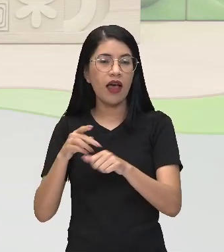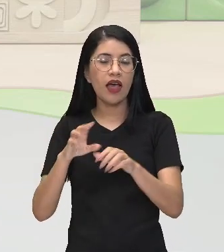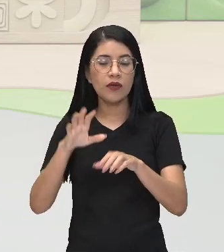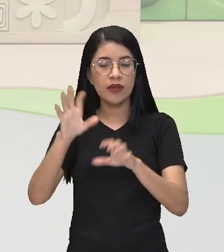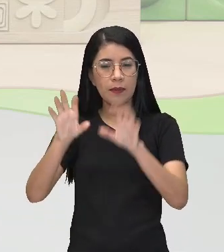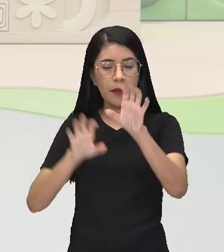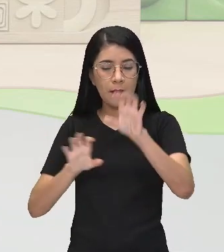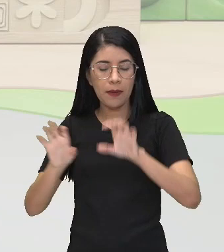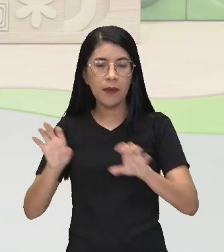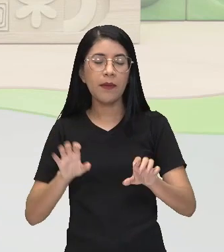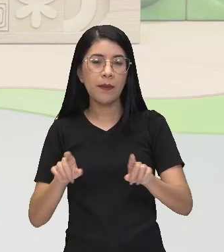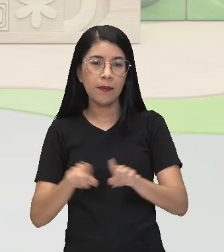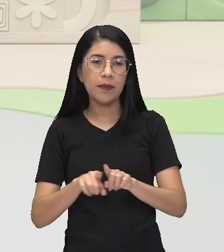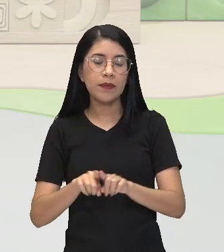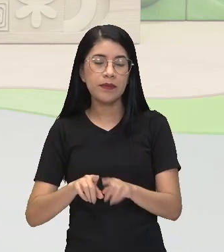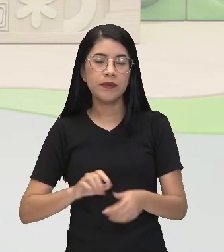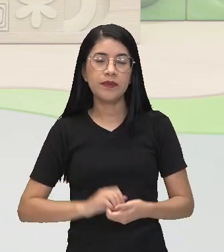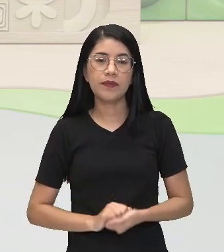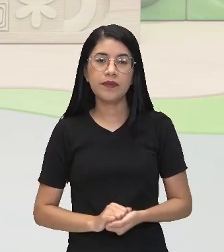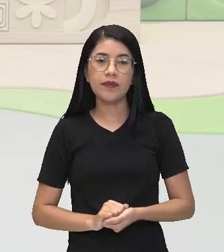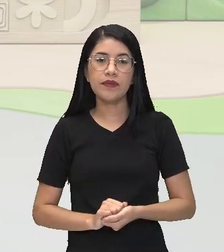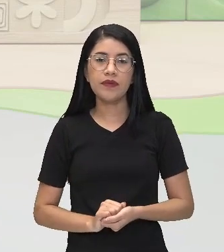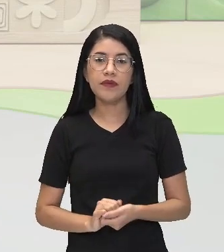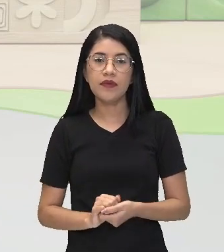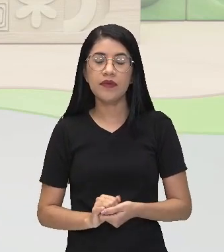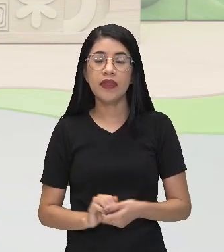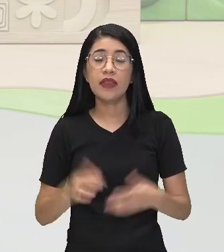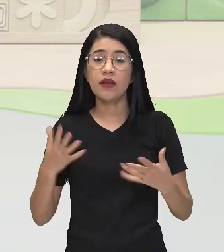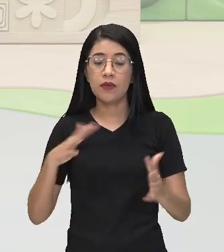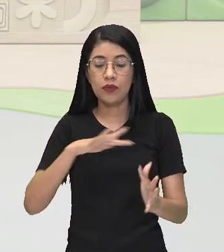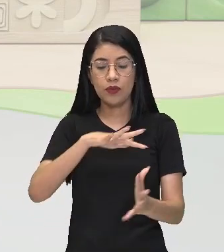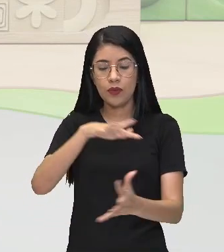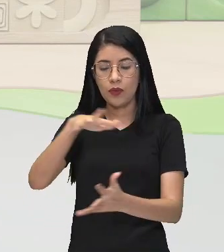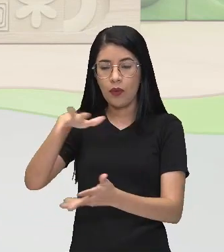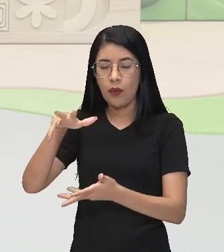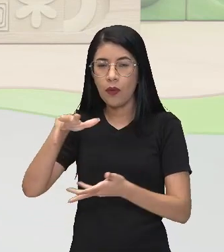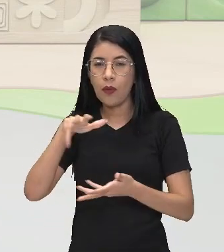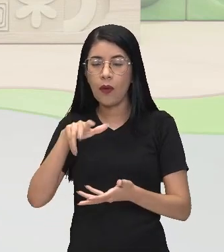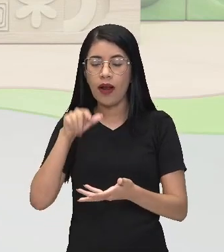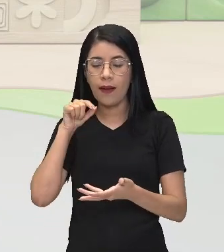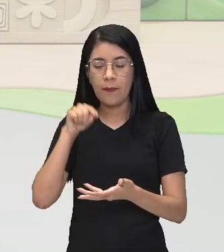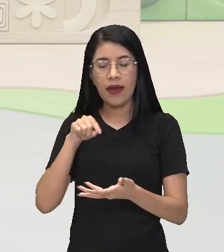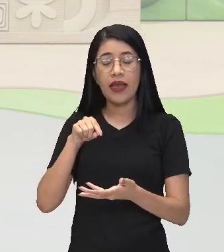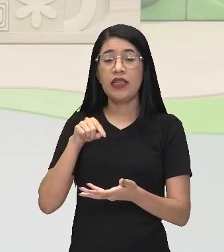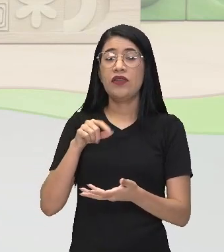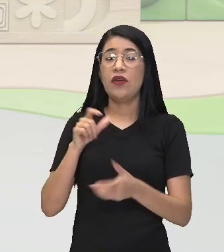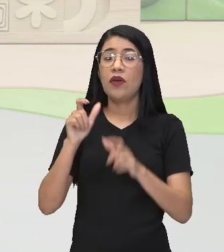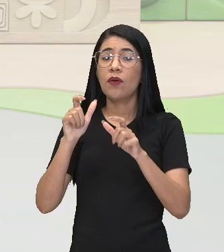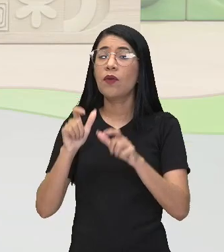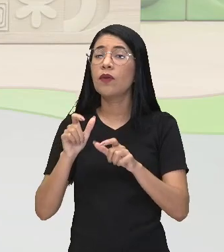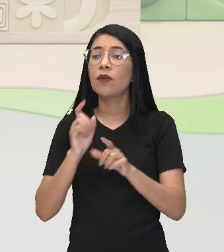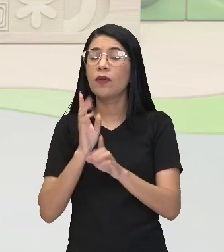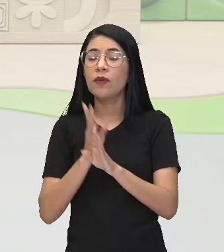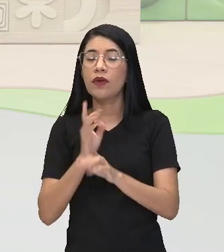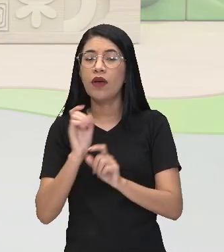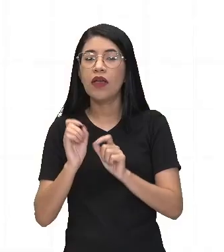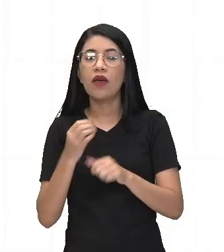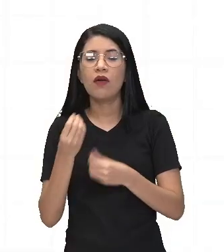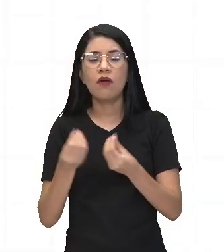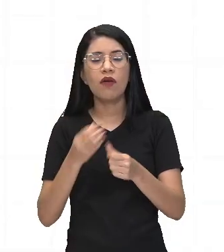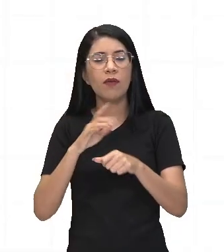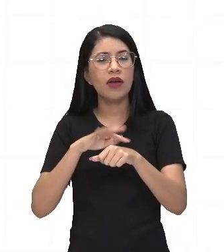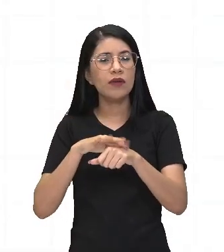Então vejam aí que nós vamos pegar esse globo terrestre e vamos localizar aí a ocorrência de doenças.